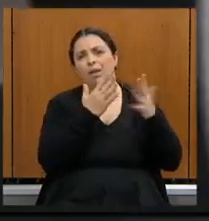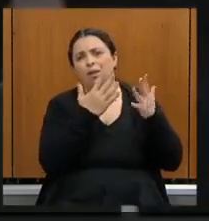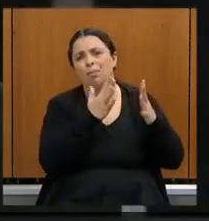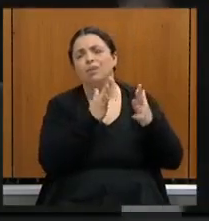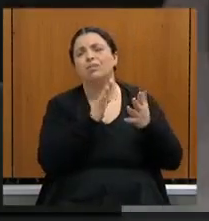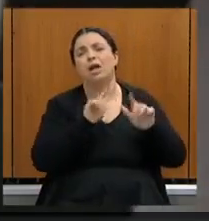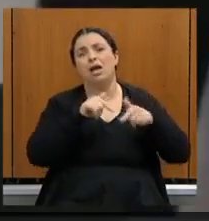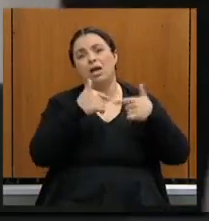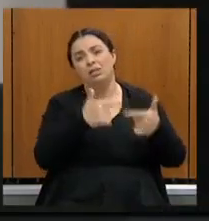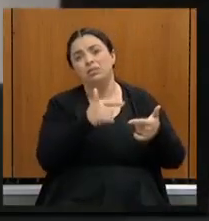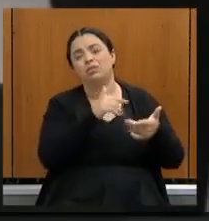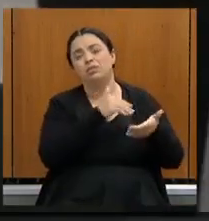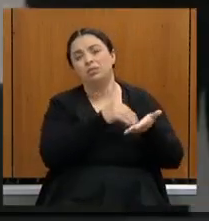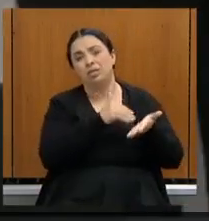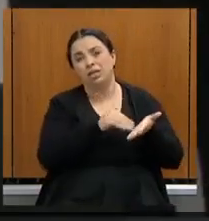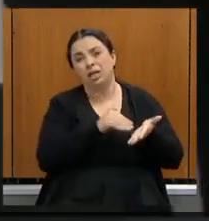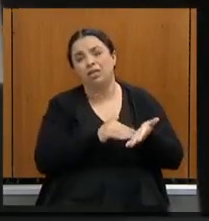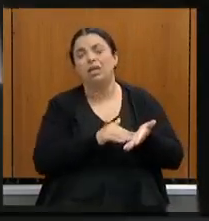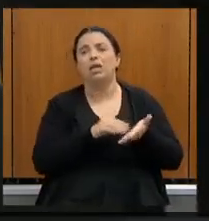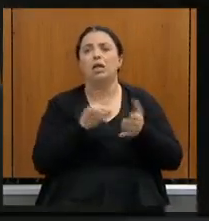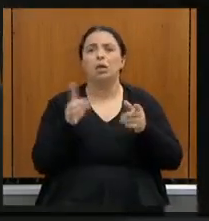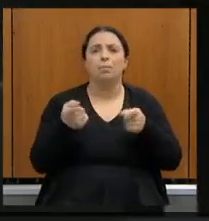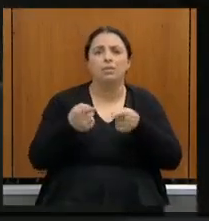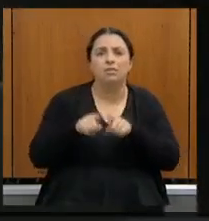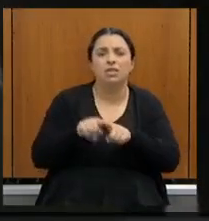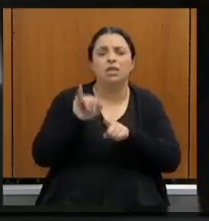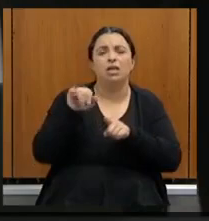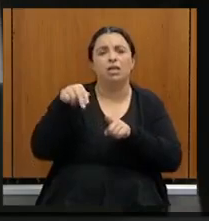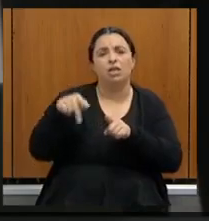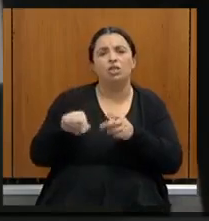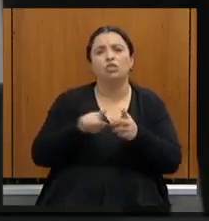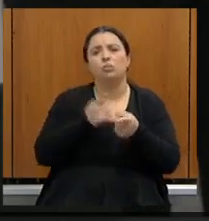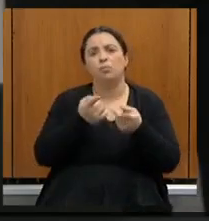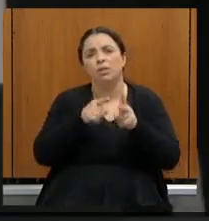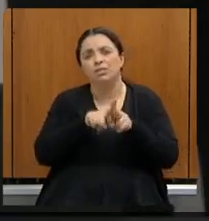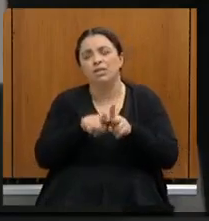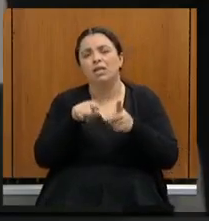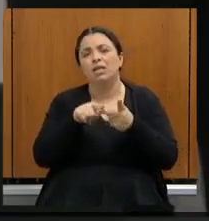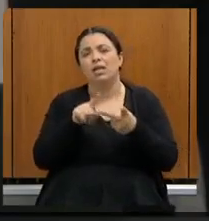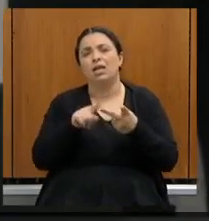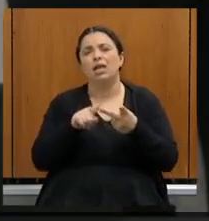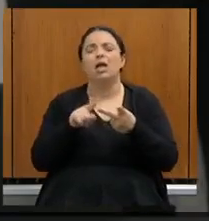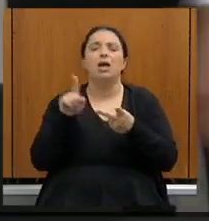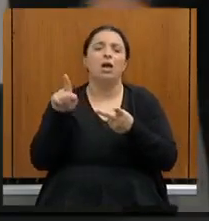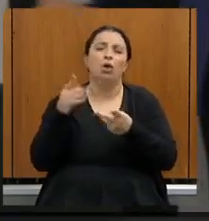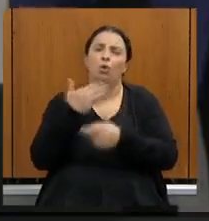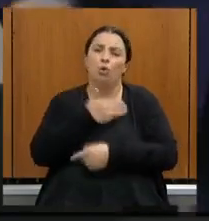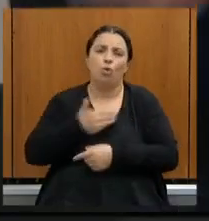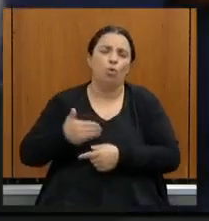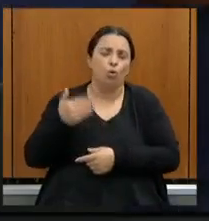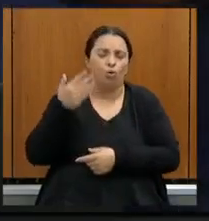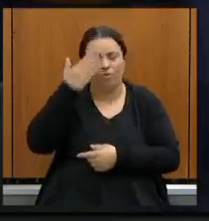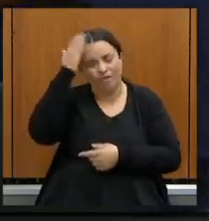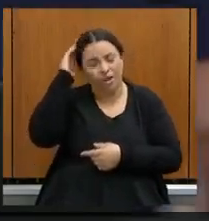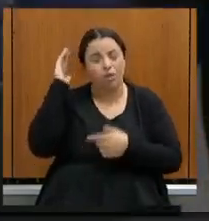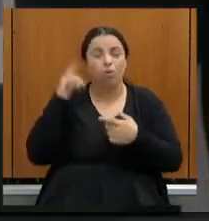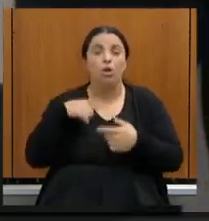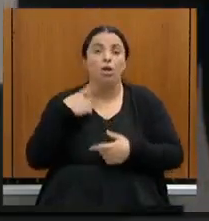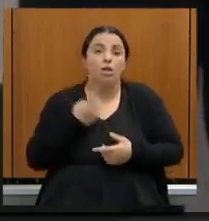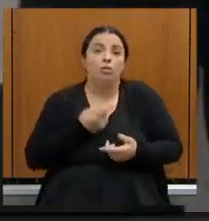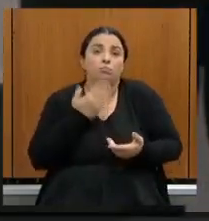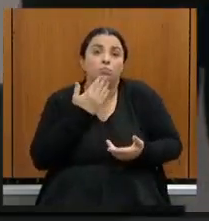junto à secretaria de desenvolvimento econômico junto ao nosso governador e fica aqui esse apelo então para que nós tenhamos já